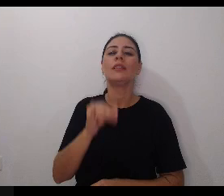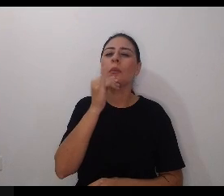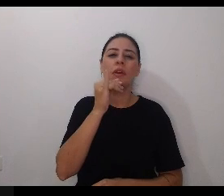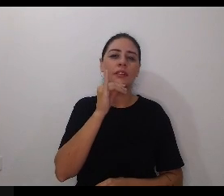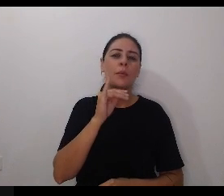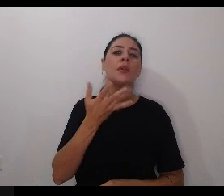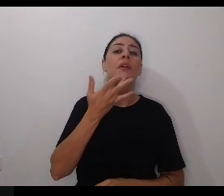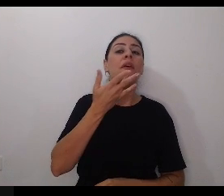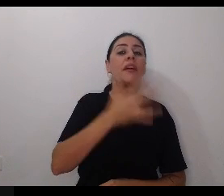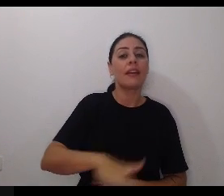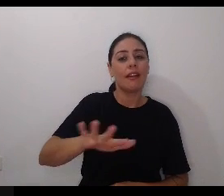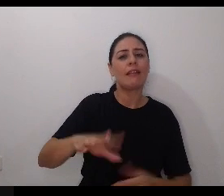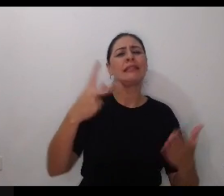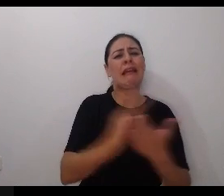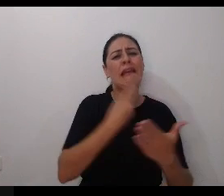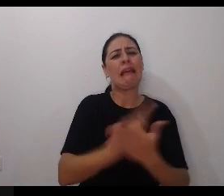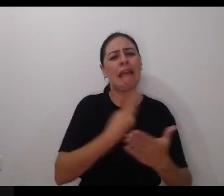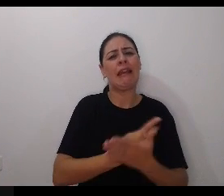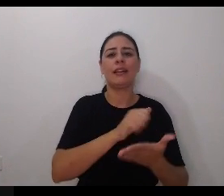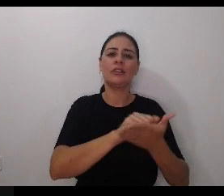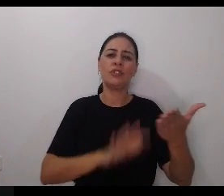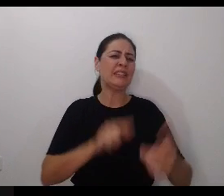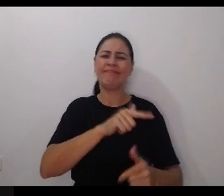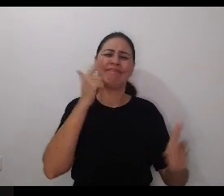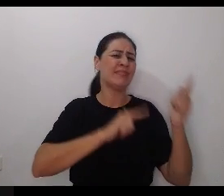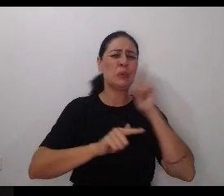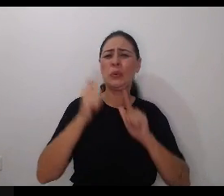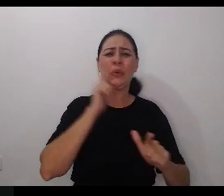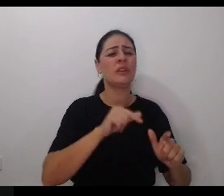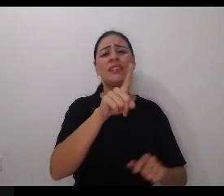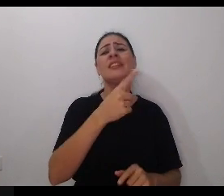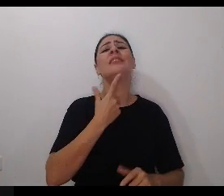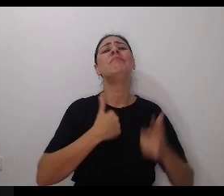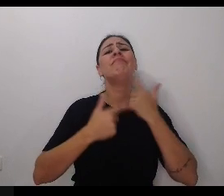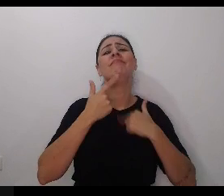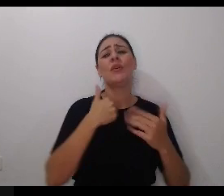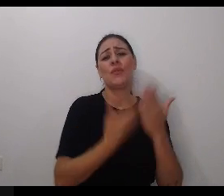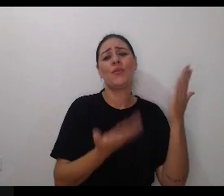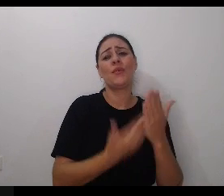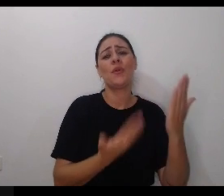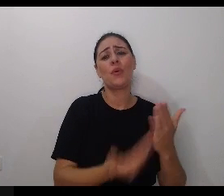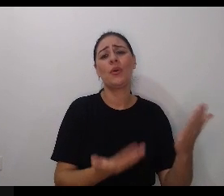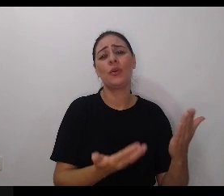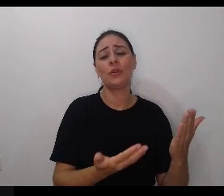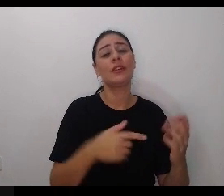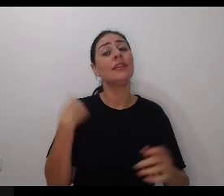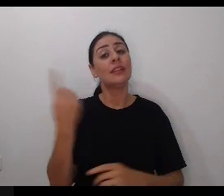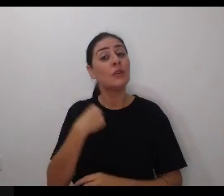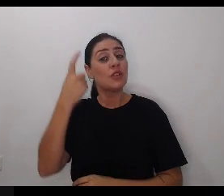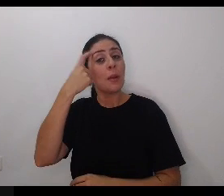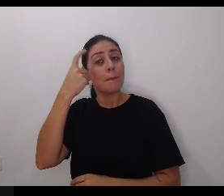A questão de proporcionar acertos também é importante. Quando a criança erra muito a atividade, não